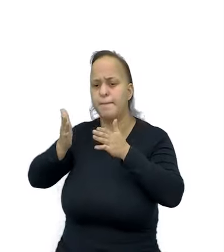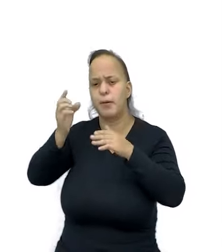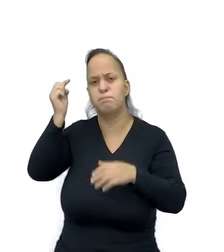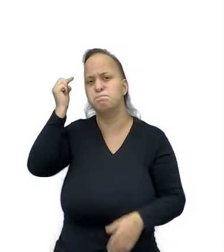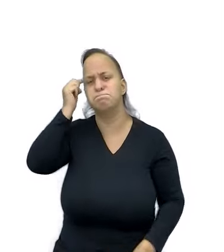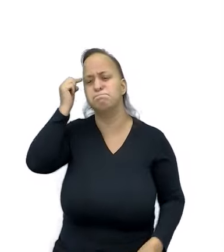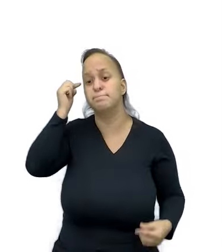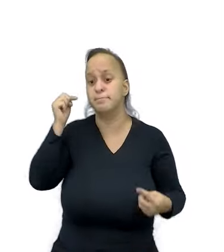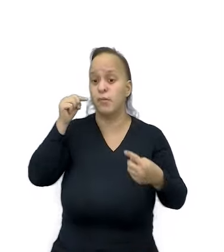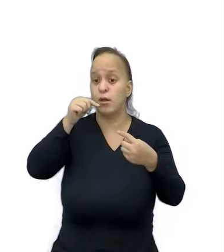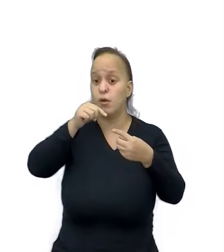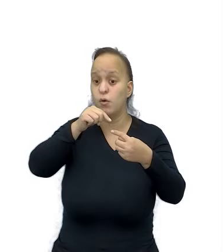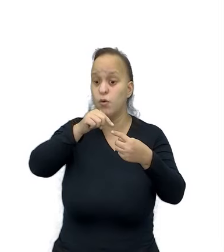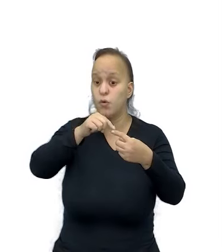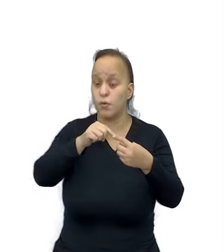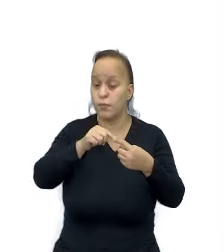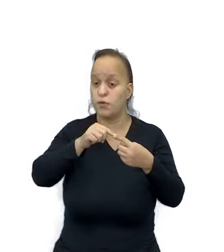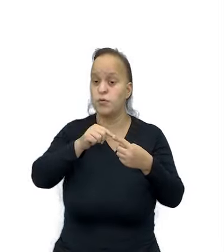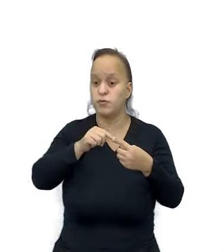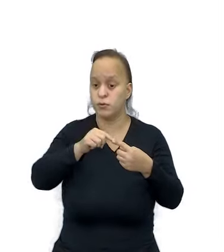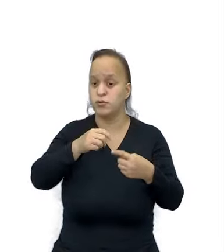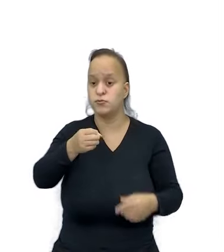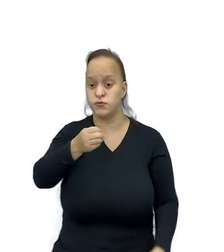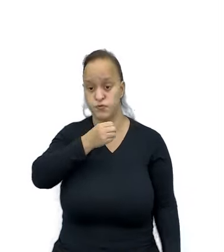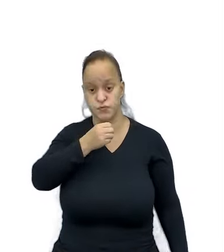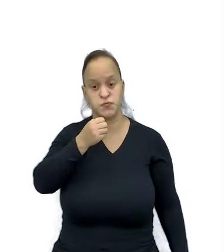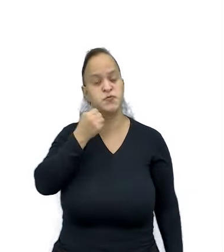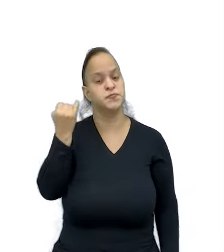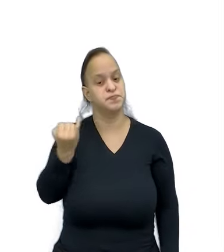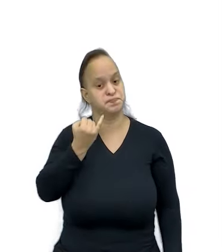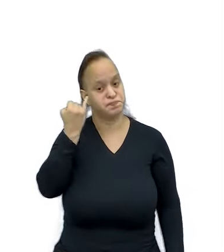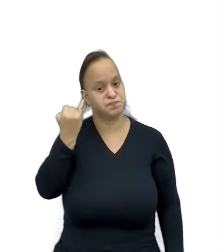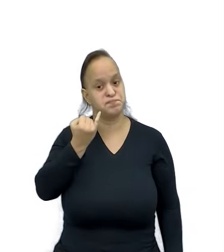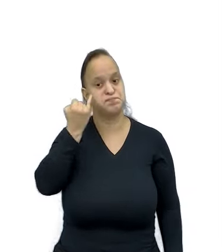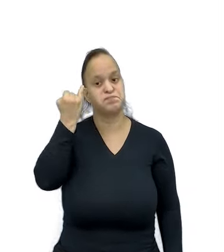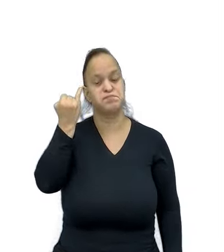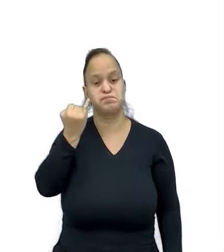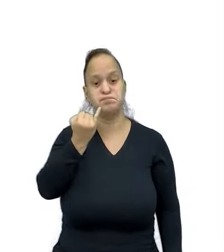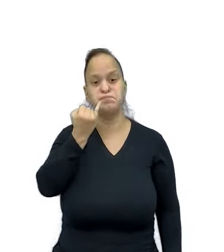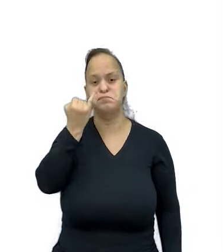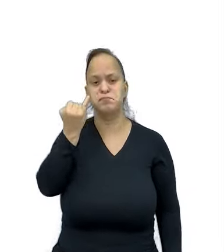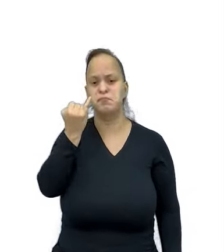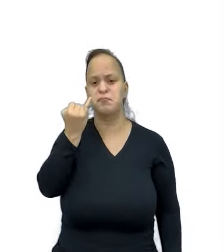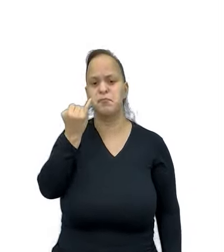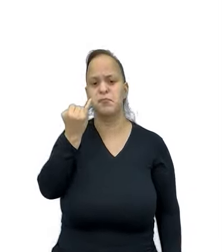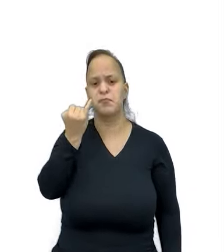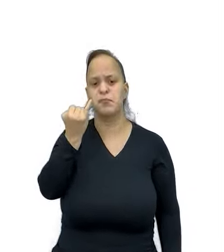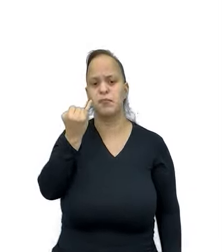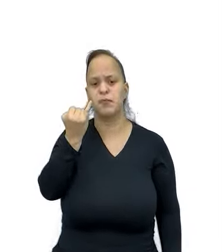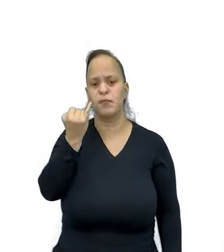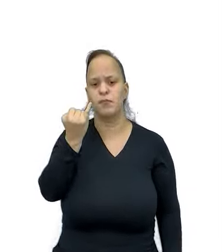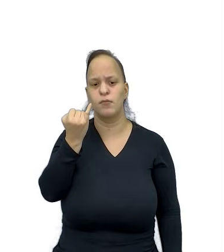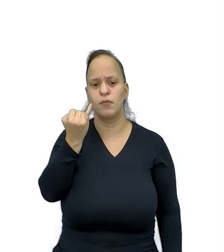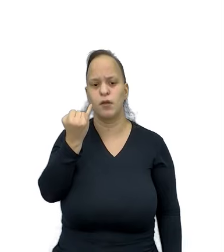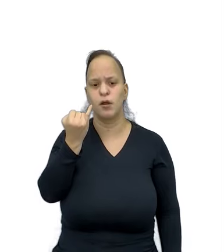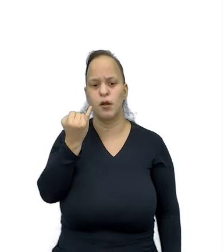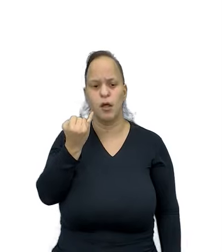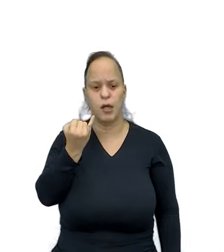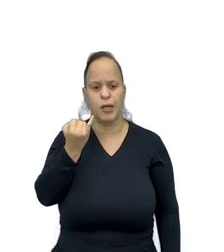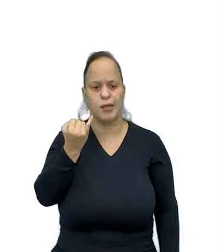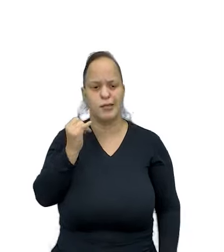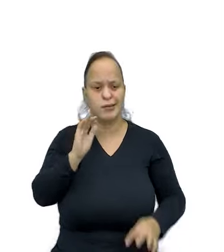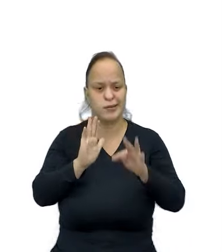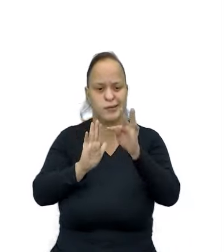qual o objetivo de uma entrevista, que também é importante, né? Quando a entrevista aparece aí dentro de textos